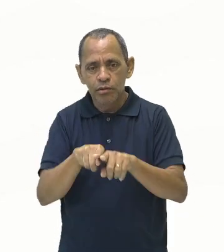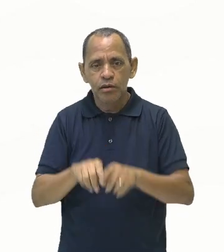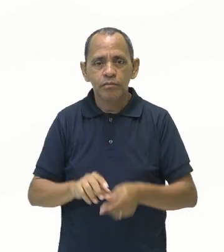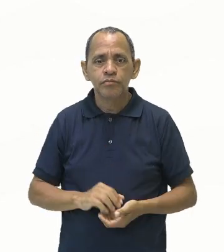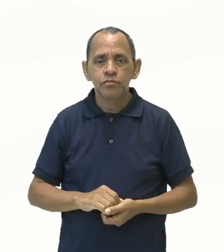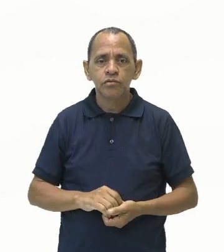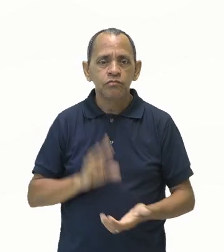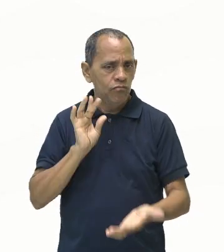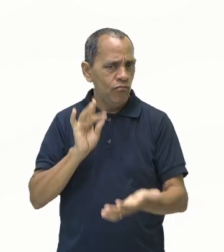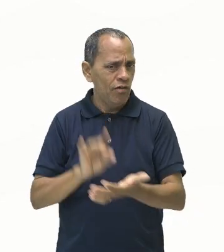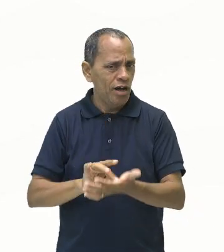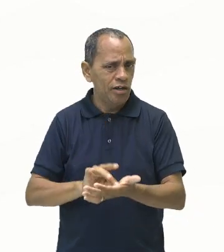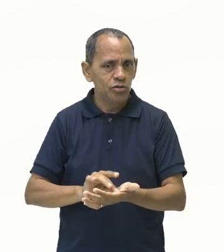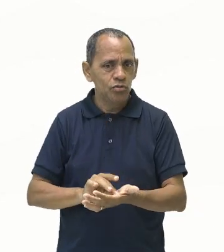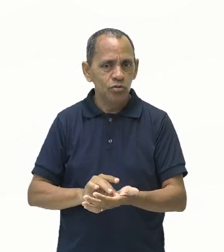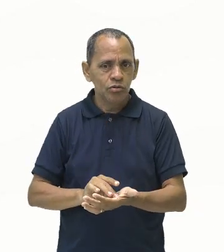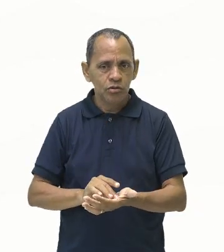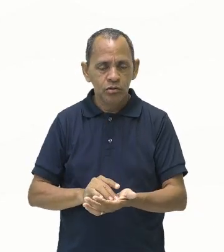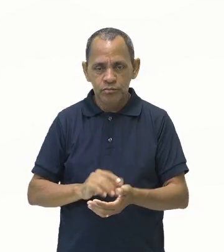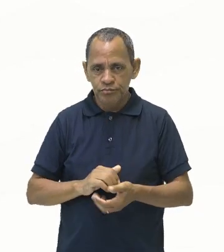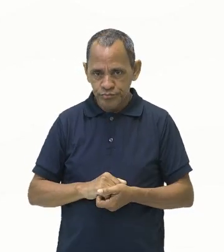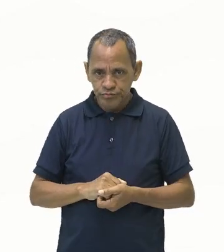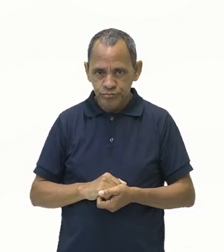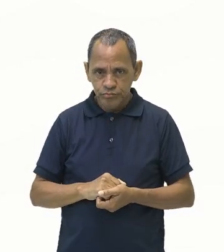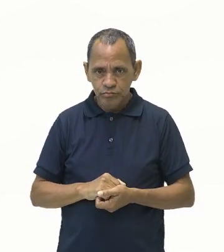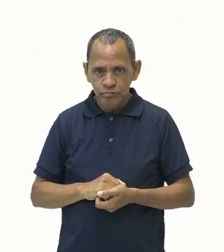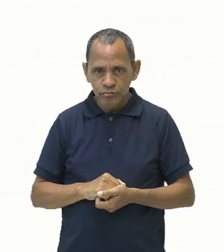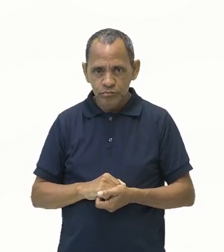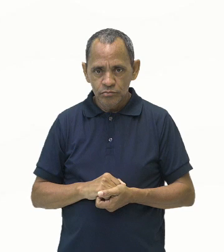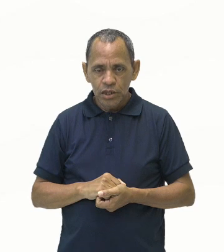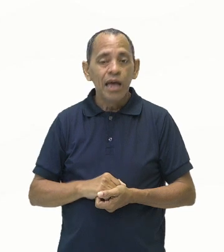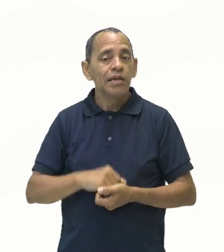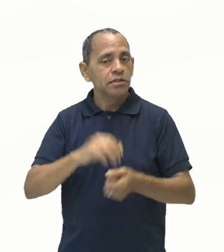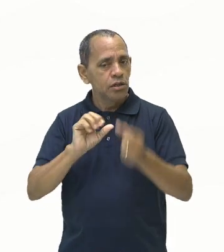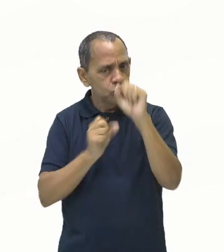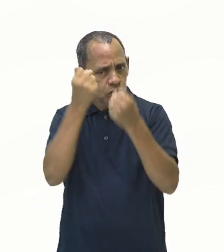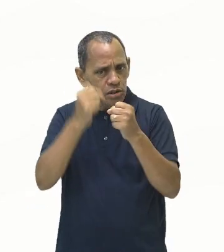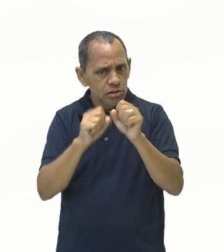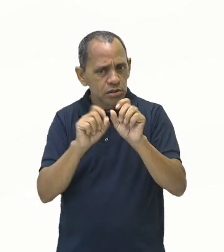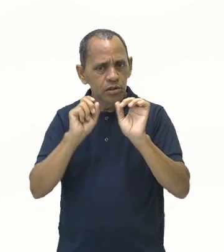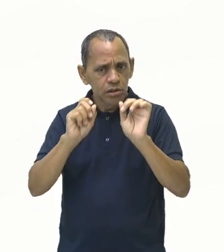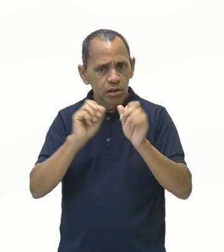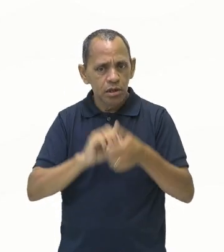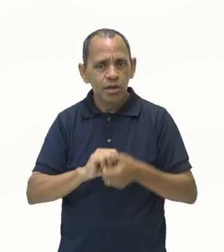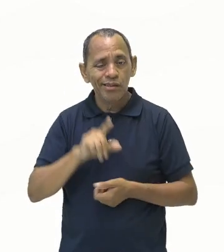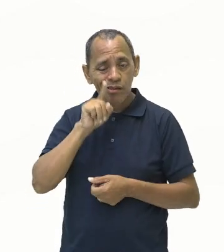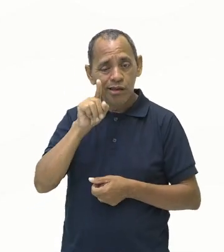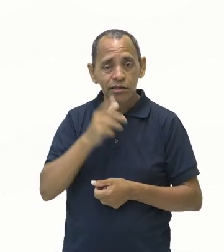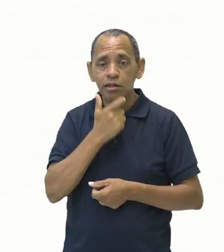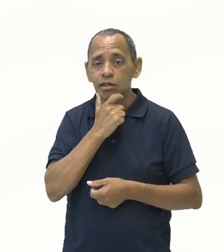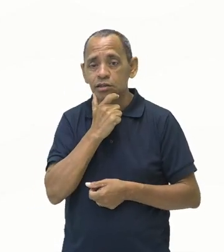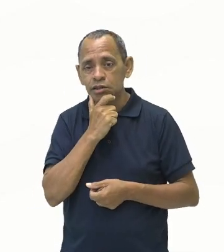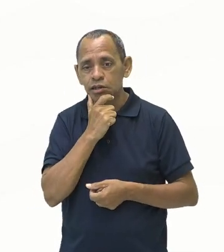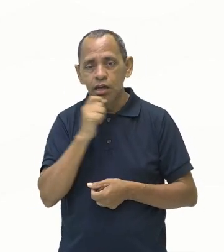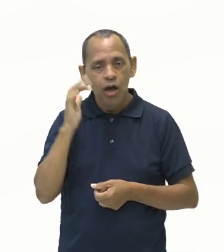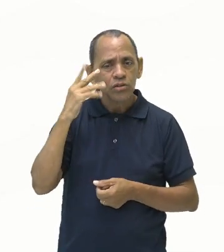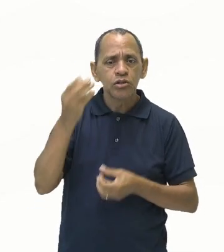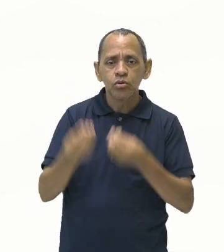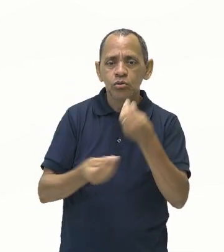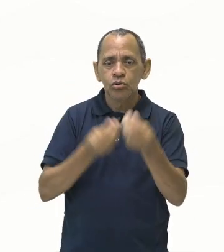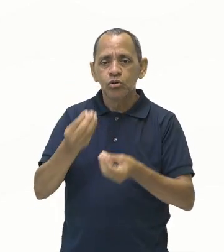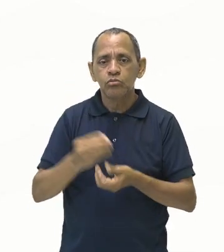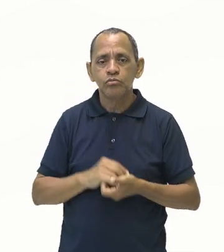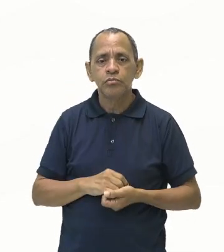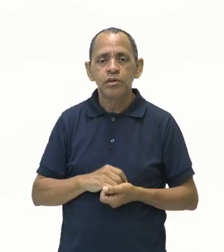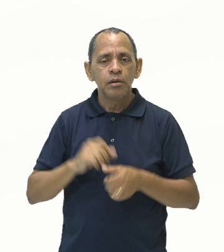nada, que não ocorreu do nada essa industrialização ali na Inglaterra. E aí a gente vai compreender